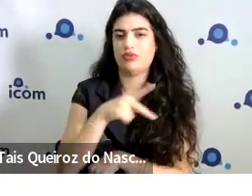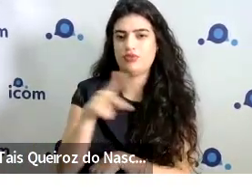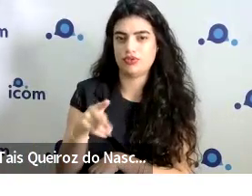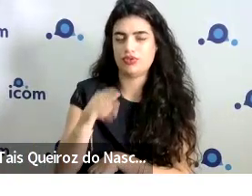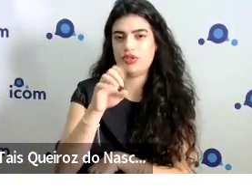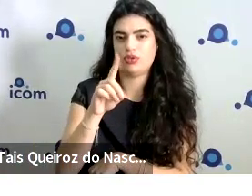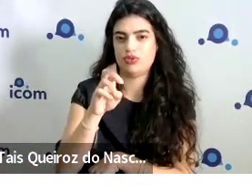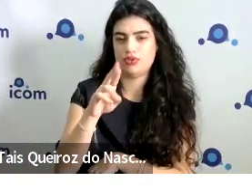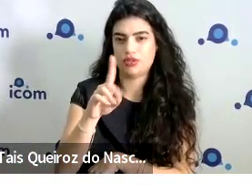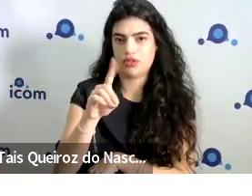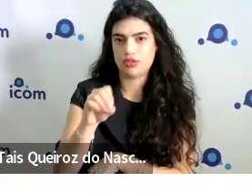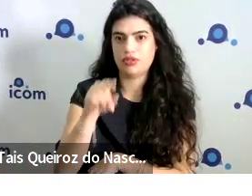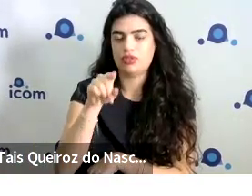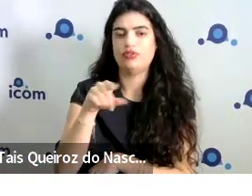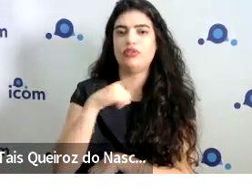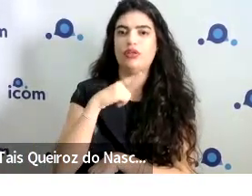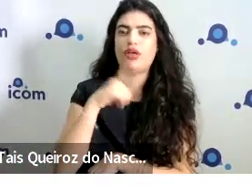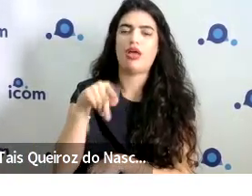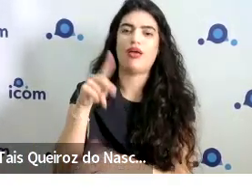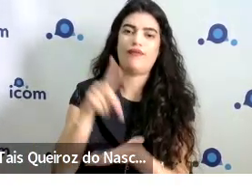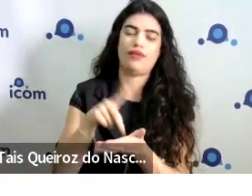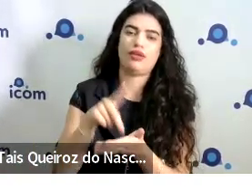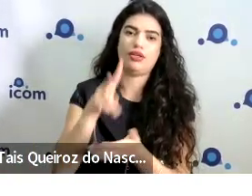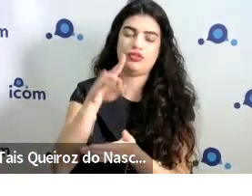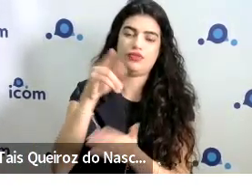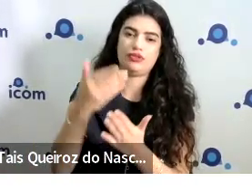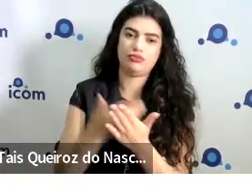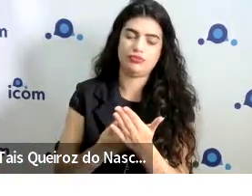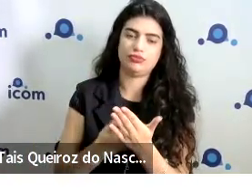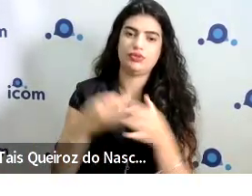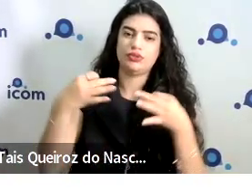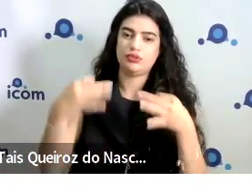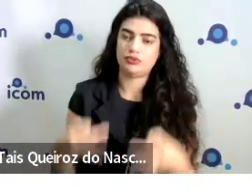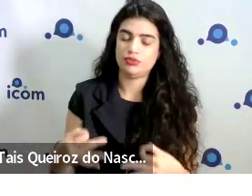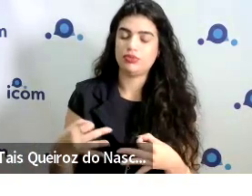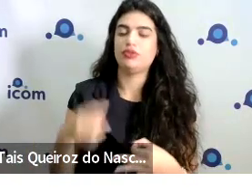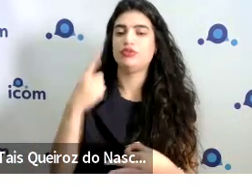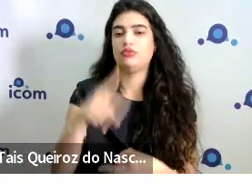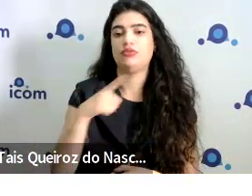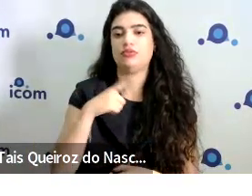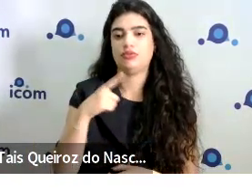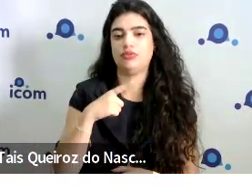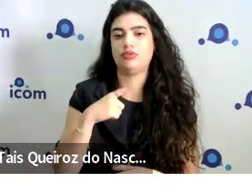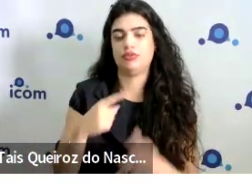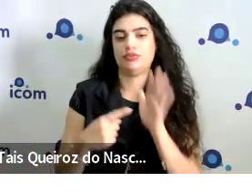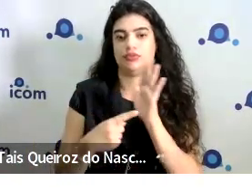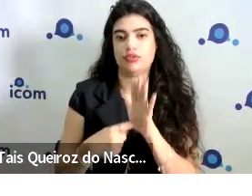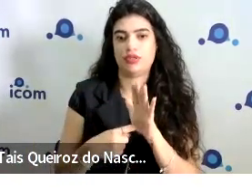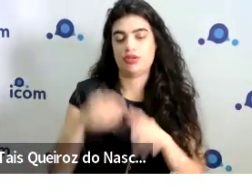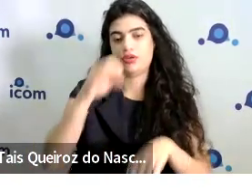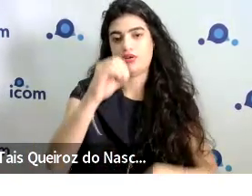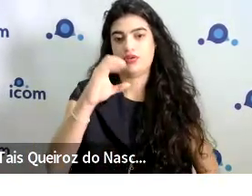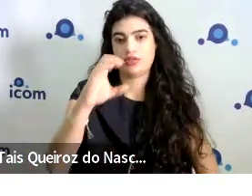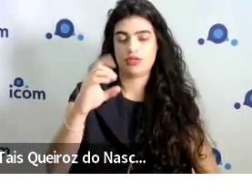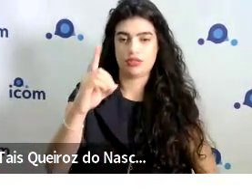pela professora Vera, é uma verdade que está atestada, está confirmada pelos dados que foram levantados aqui pelo OCDE. E isso é